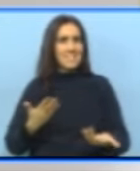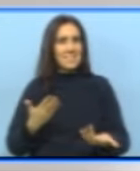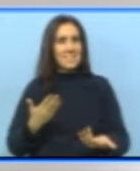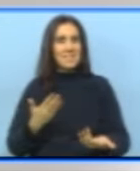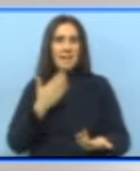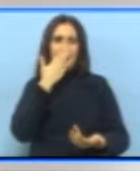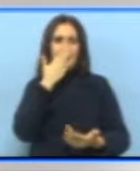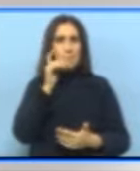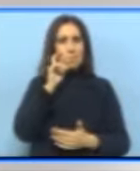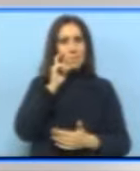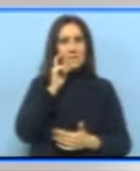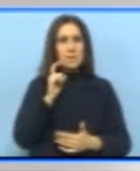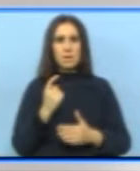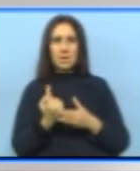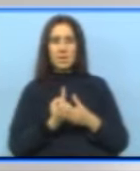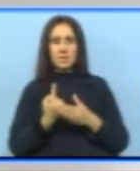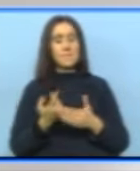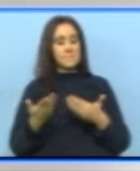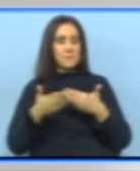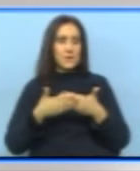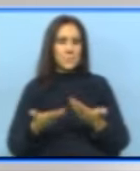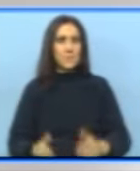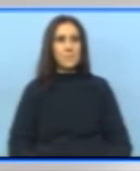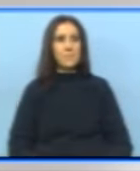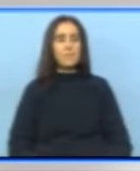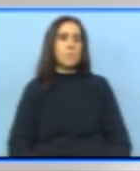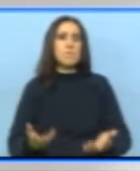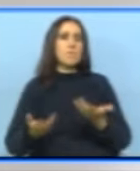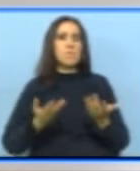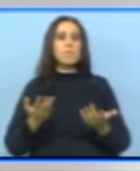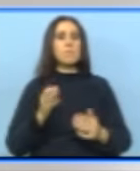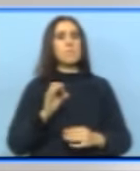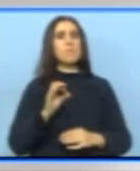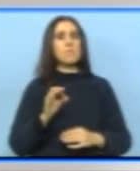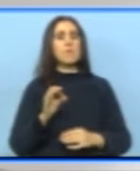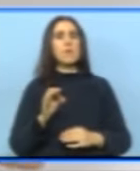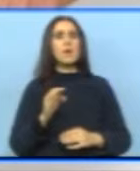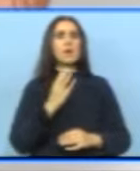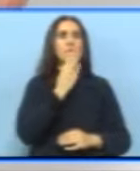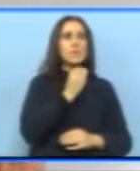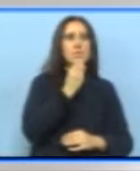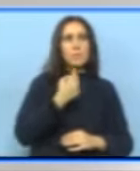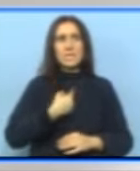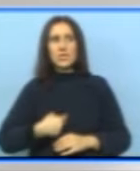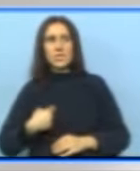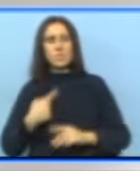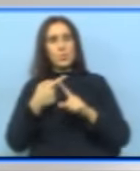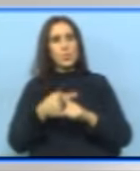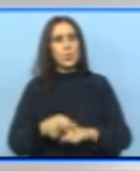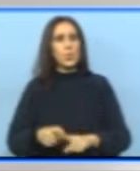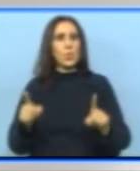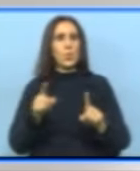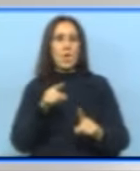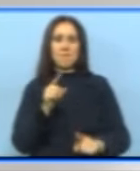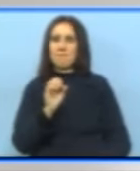estamos a defender os outros. Estamos fechados. Não sei se não é a grande diferença do judaísmo para o cristianismo, mas